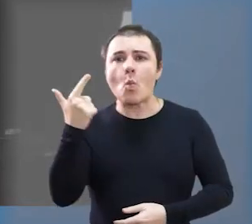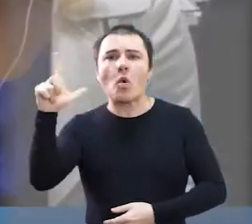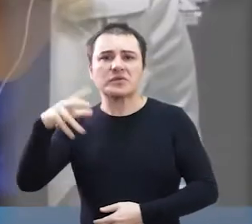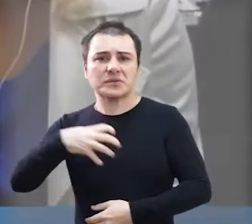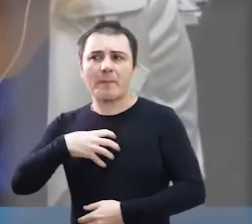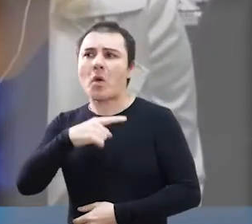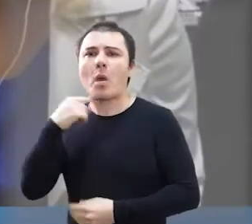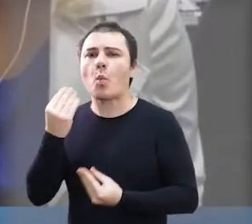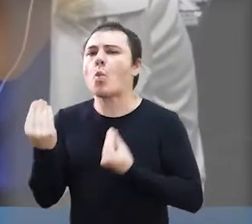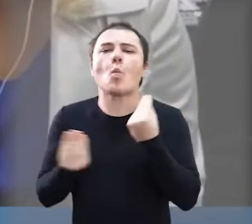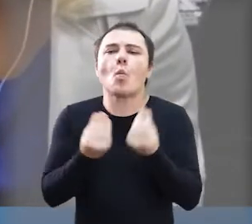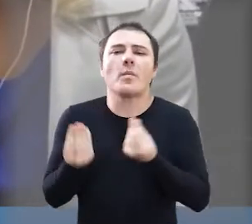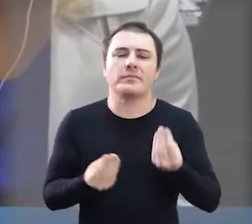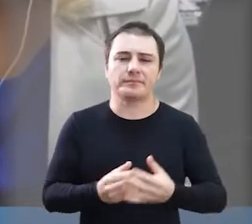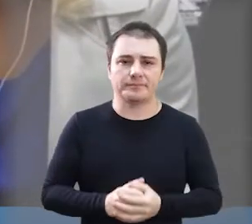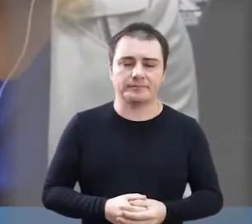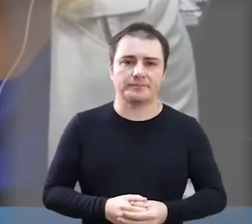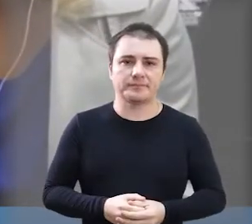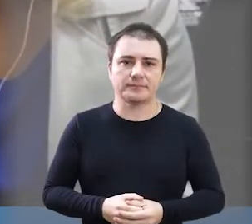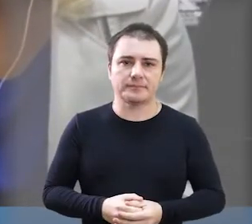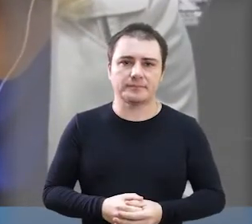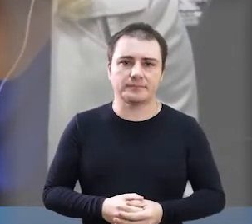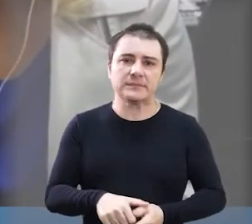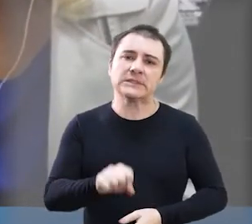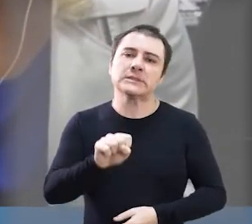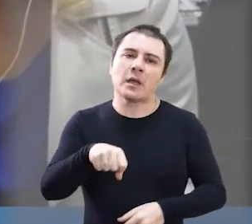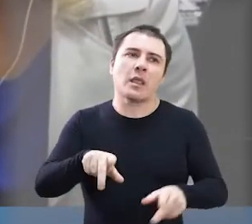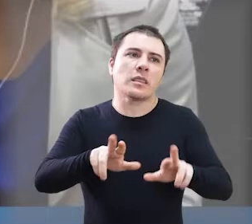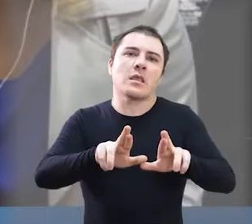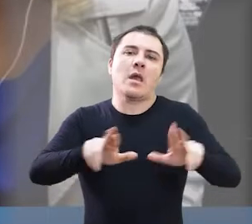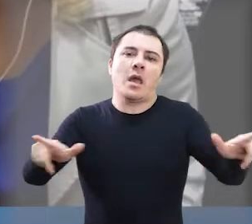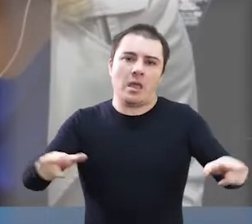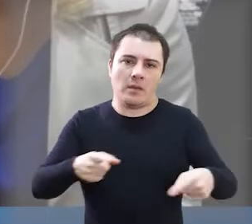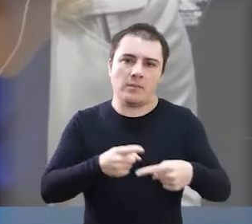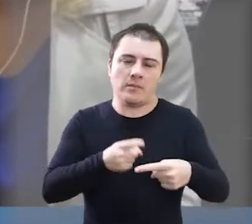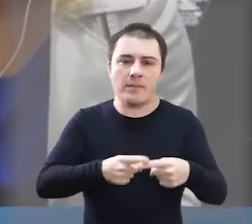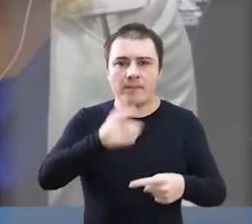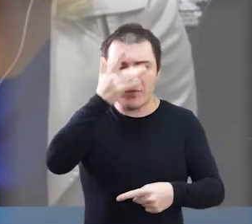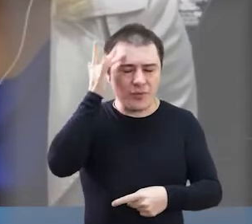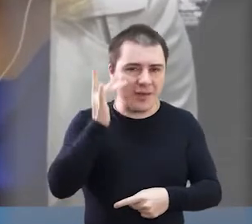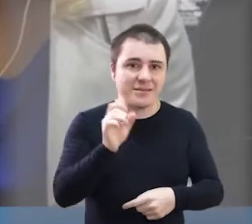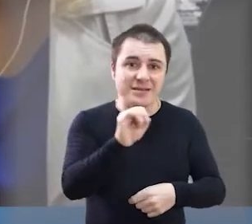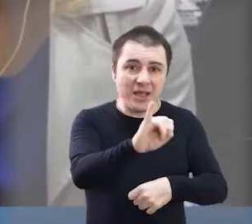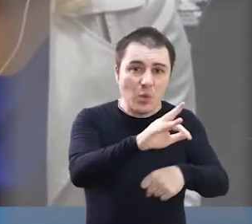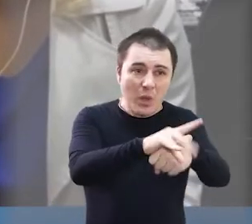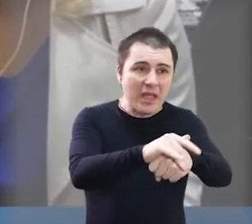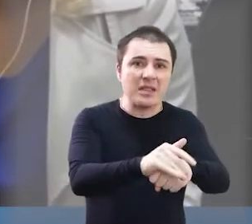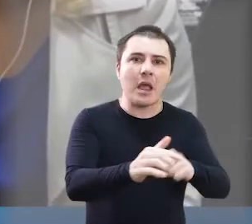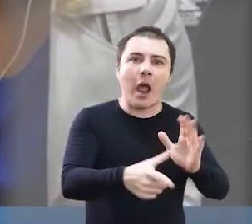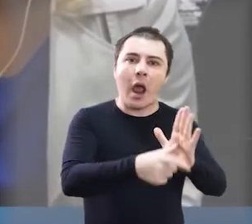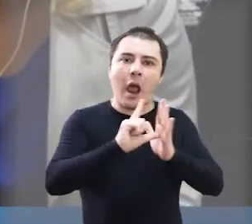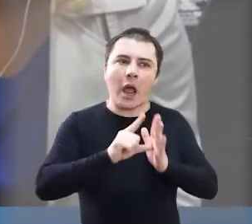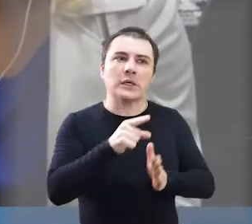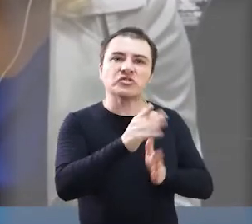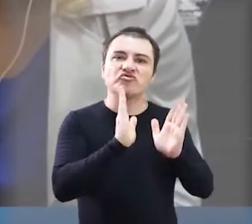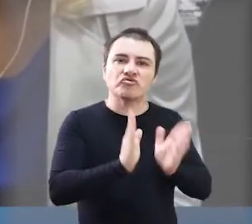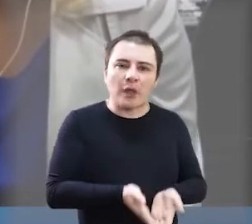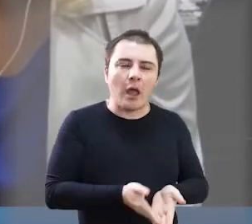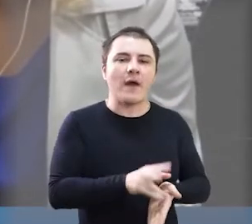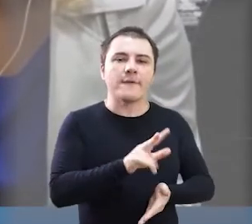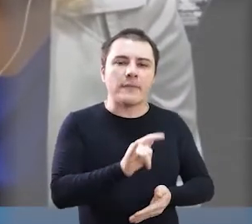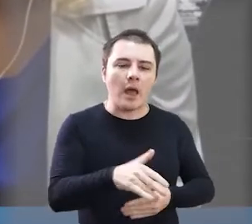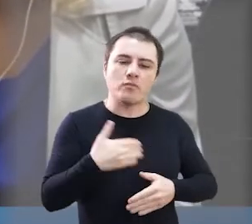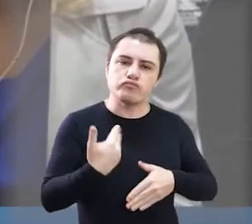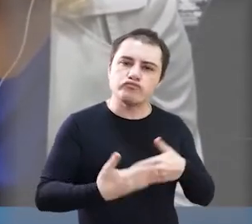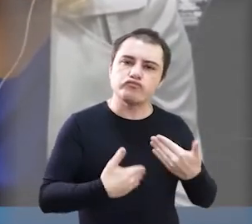situações? É diferente uma morte esperada, que você já poderia estar iniciando o processo já de aceitação dessa morte de